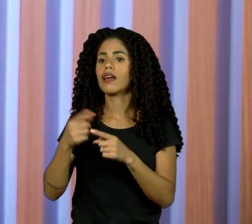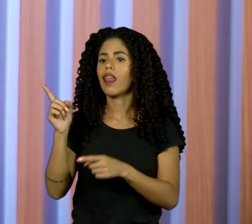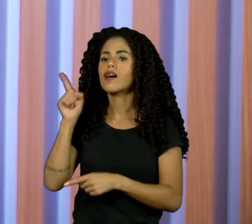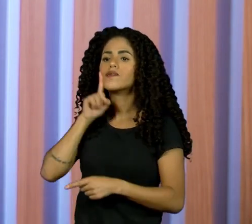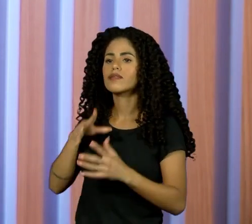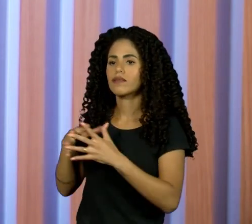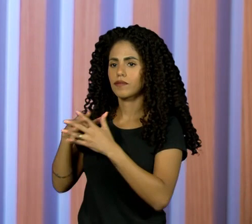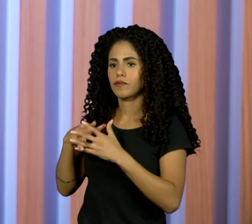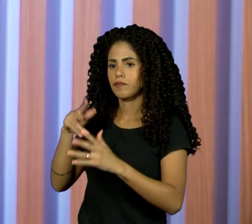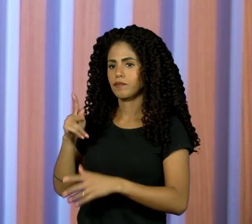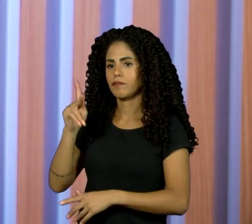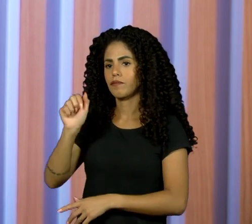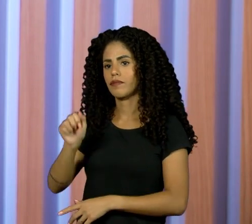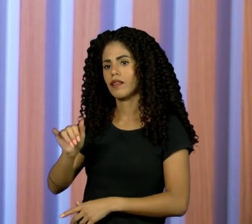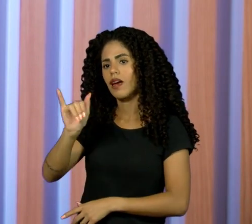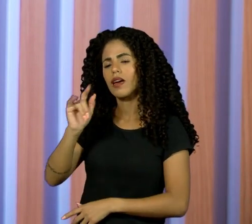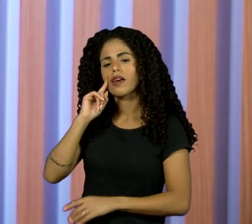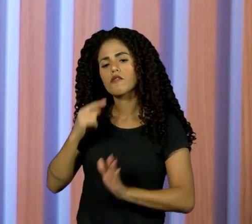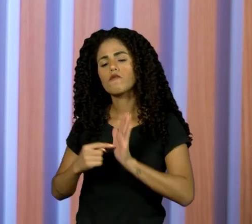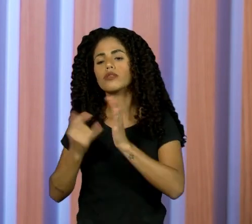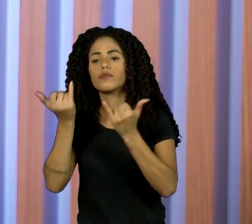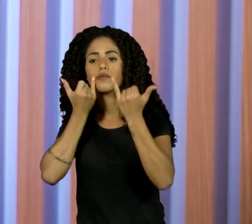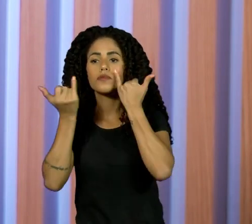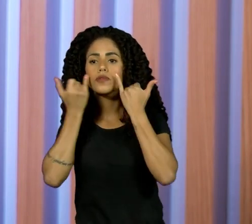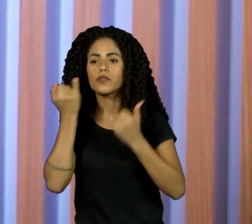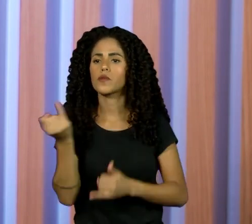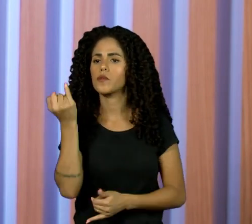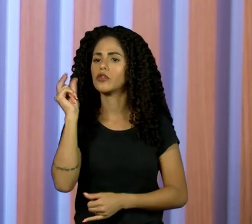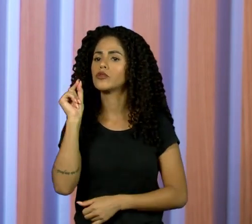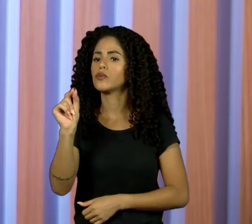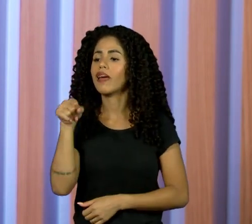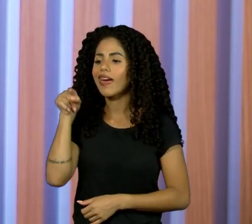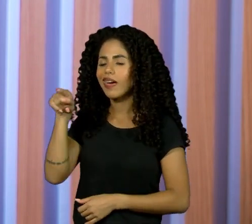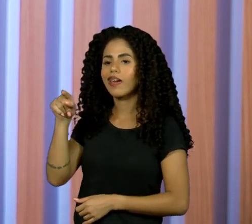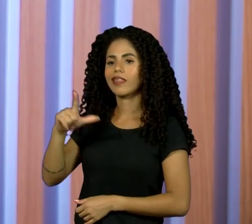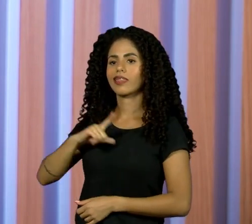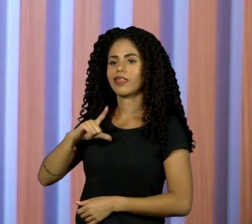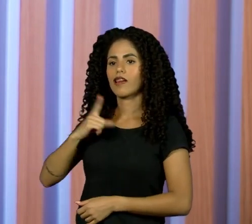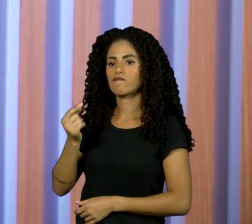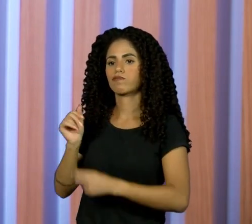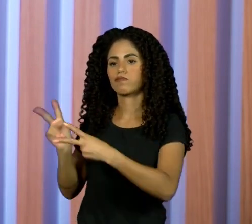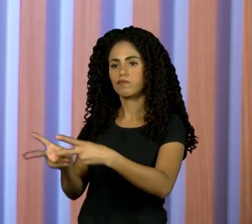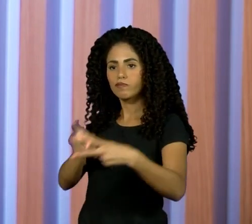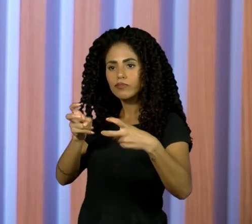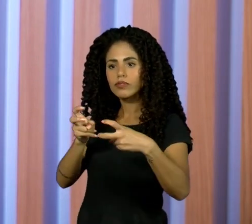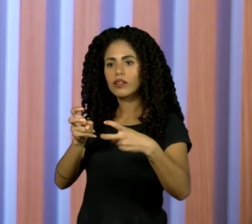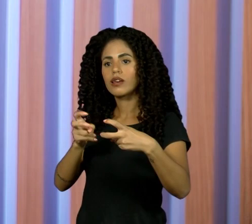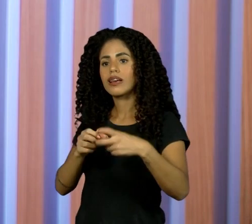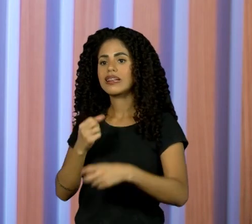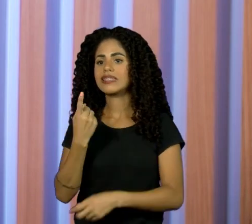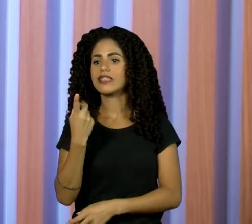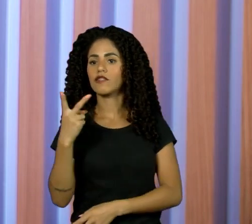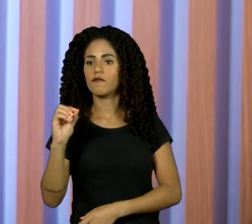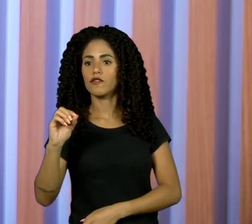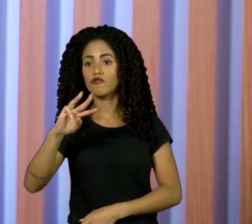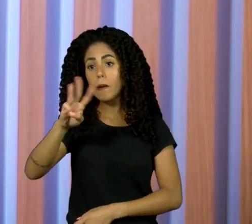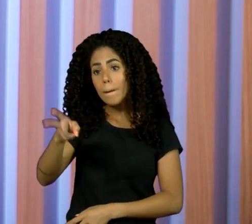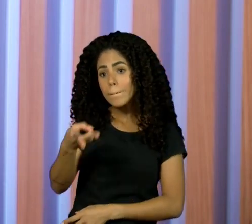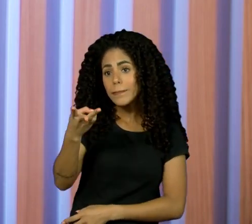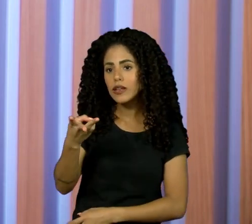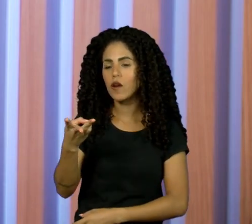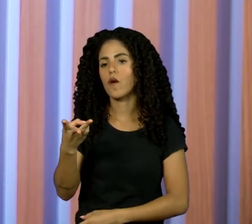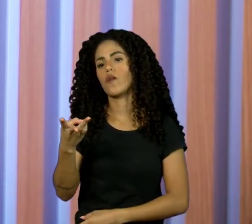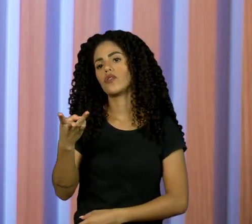aparece o KSI. E aí eles trazem uma informação muito importante, que é o ganho que ele teve no último ano. Ele ganhou mais de 120 milhões de